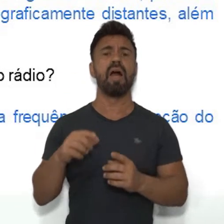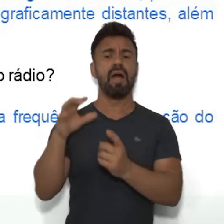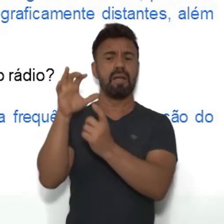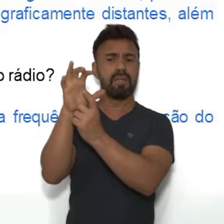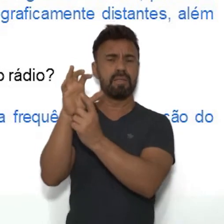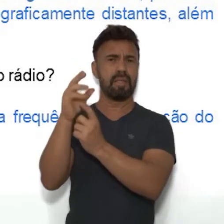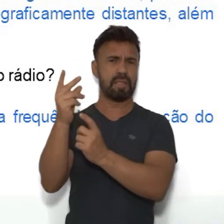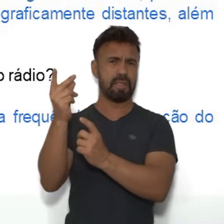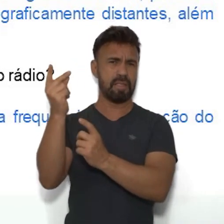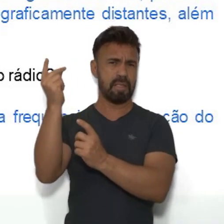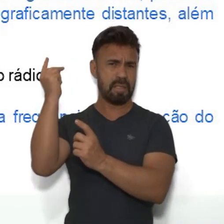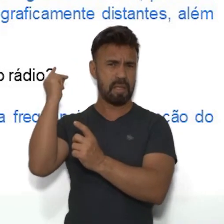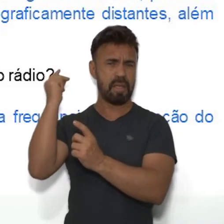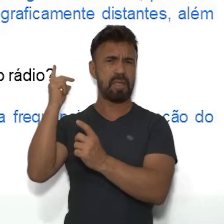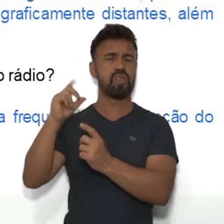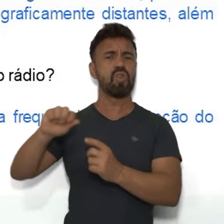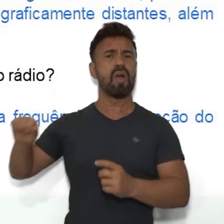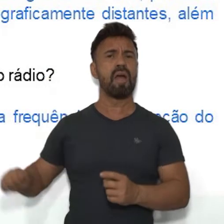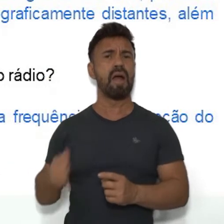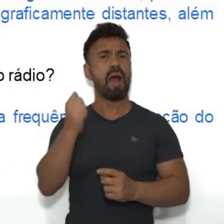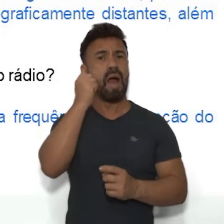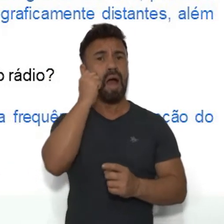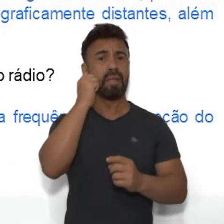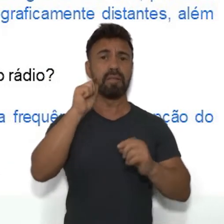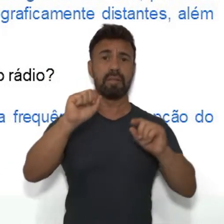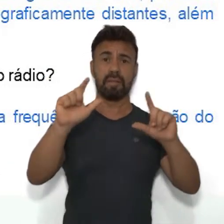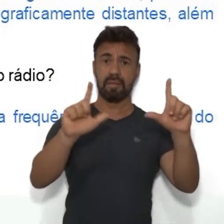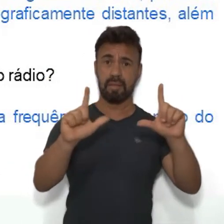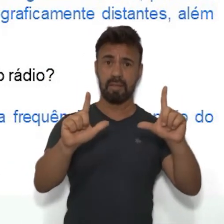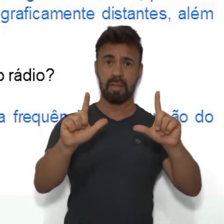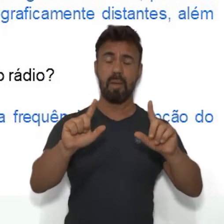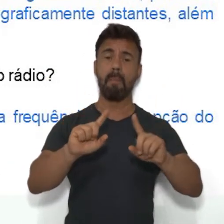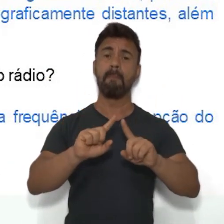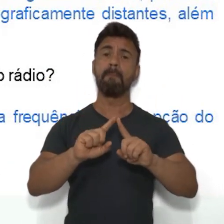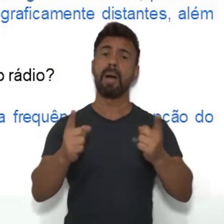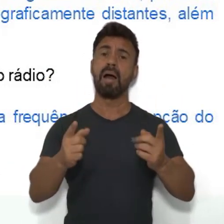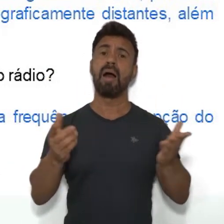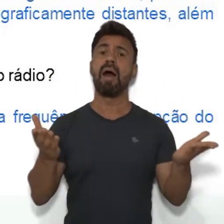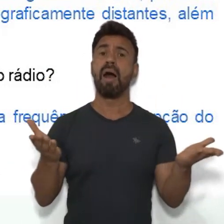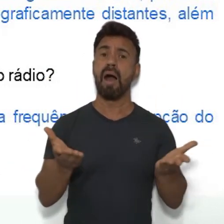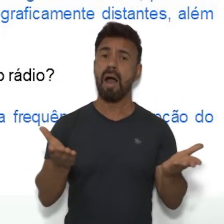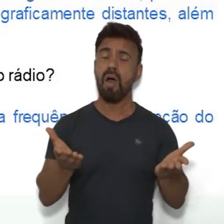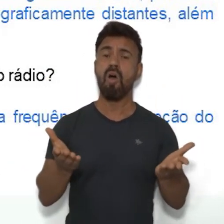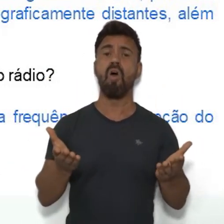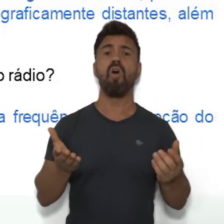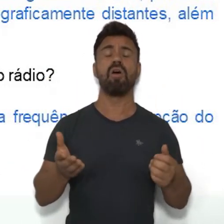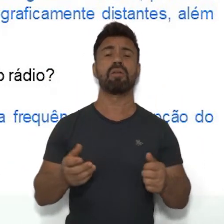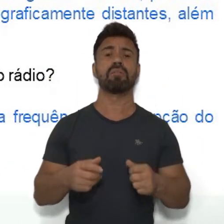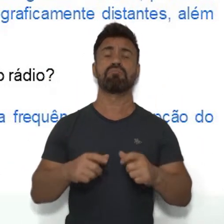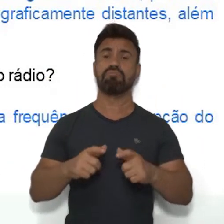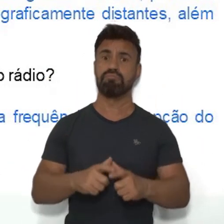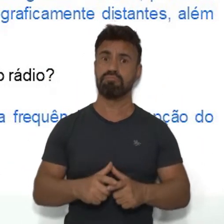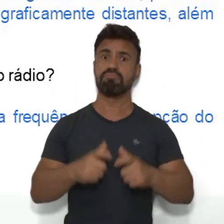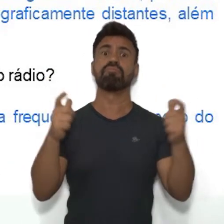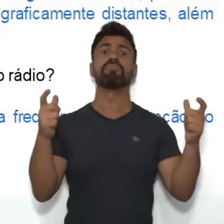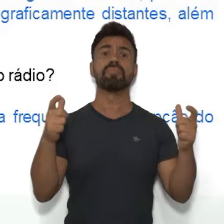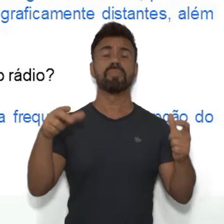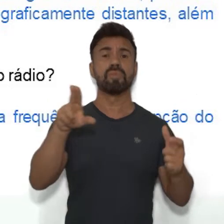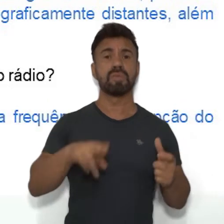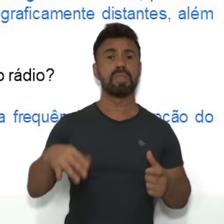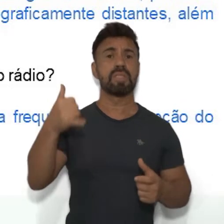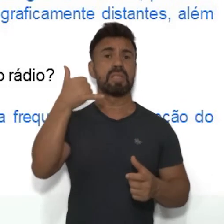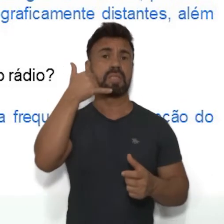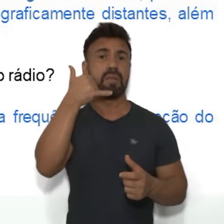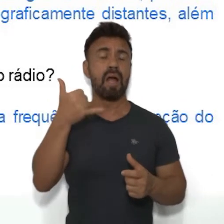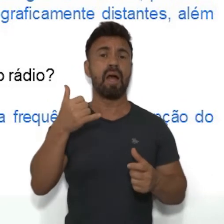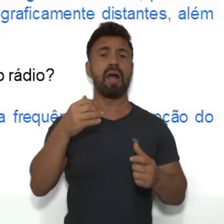eram só utilizadas para rádio e televisão. Mas agora, com o aumento do mercado e do uso de